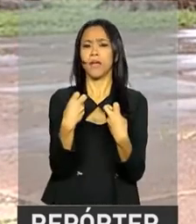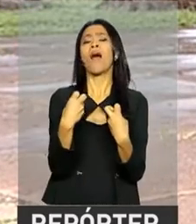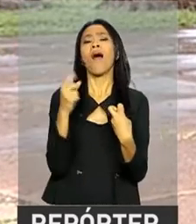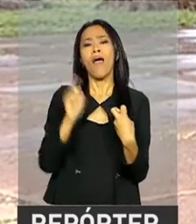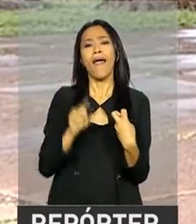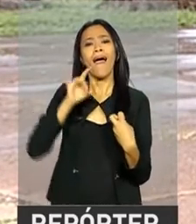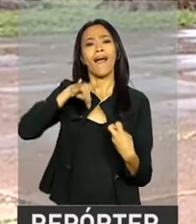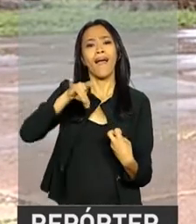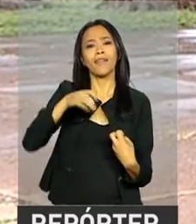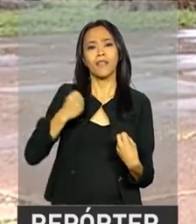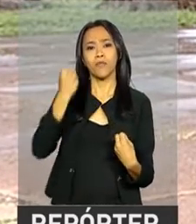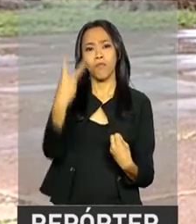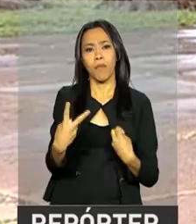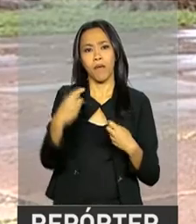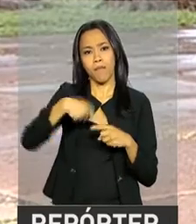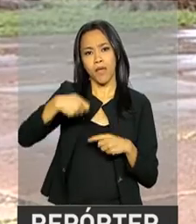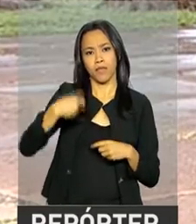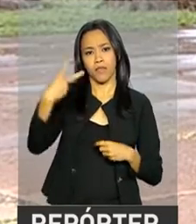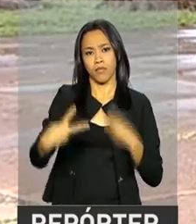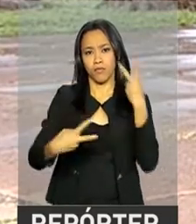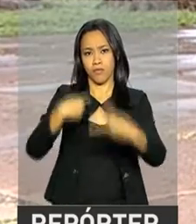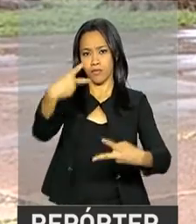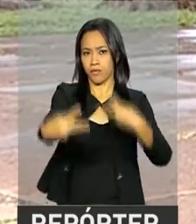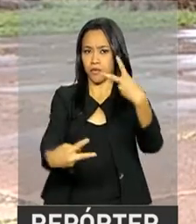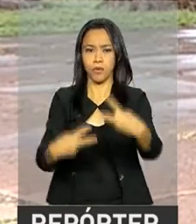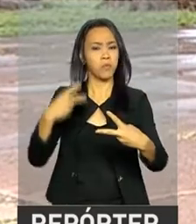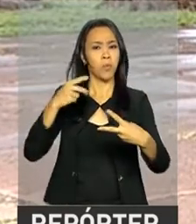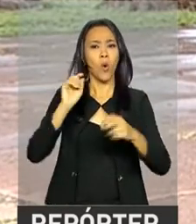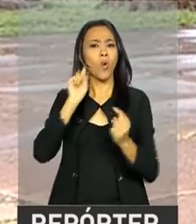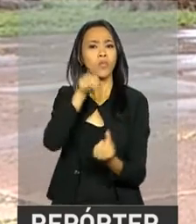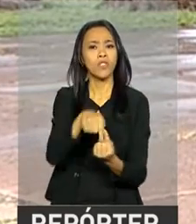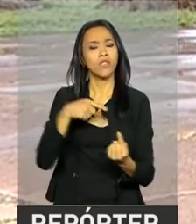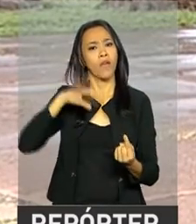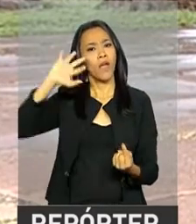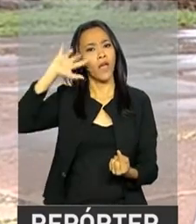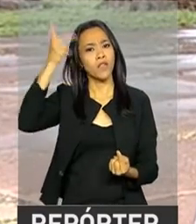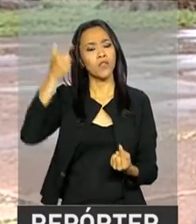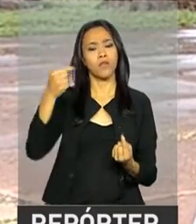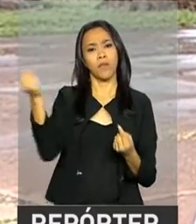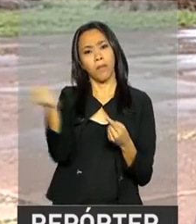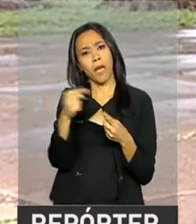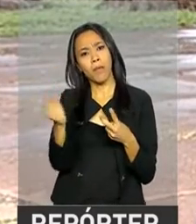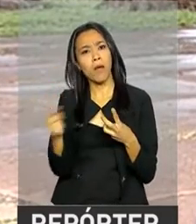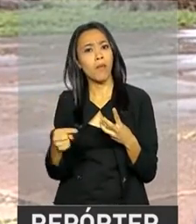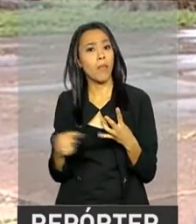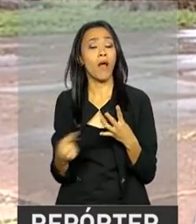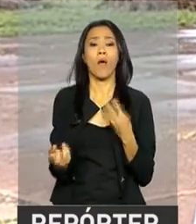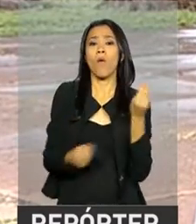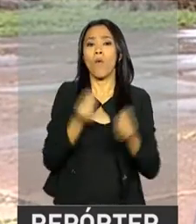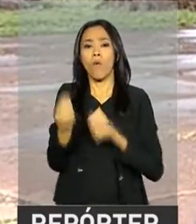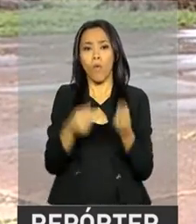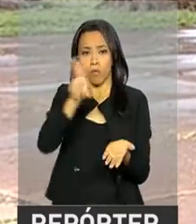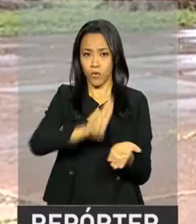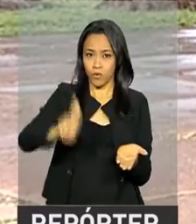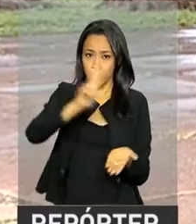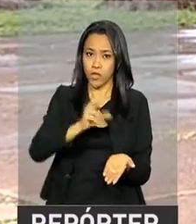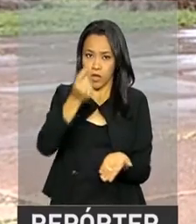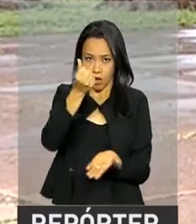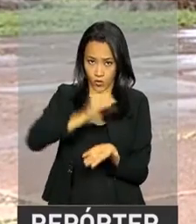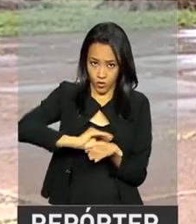a cada 2 meses para deliberar, para decidir ações sobre a utilização dos recursos